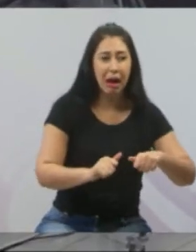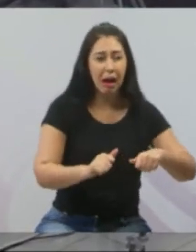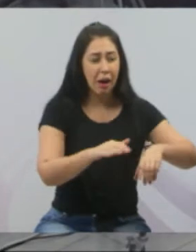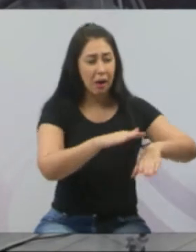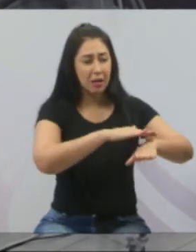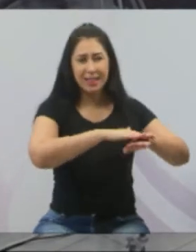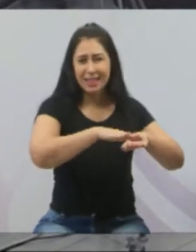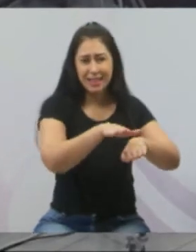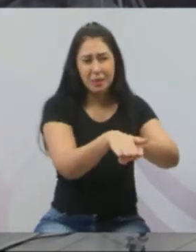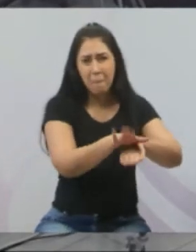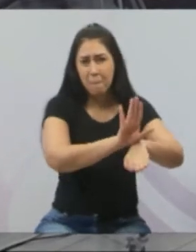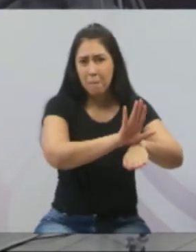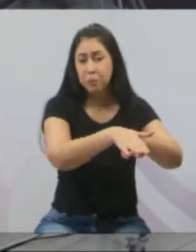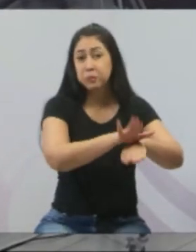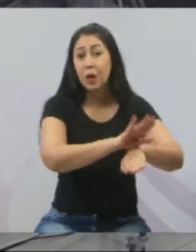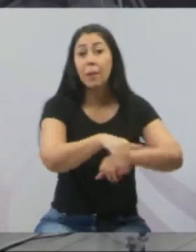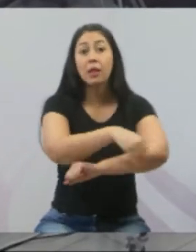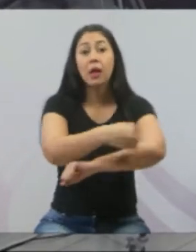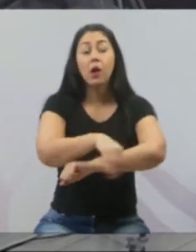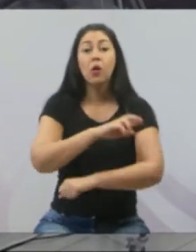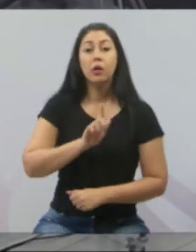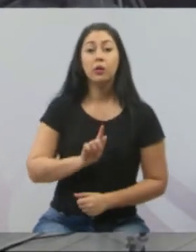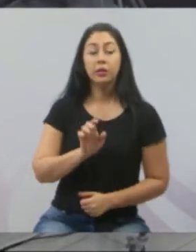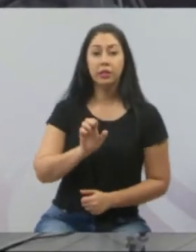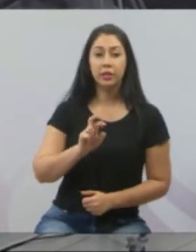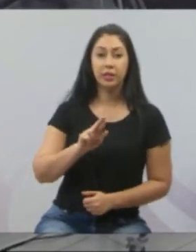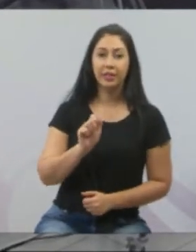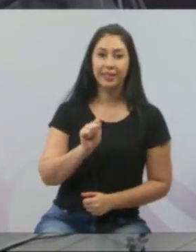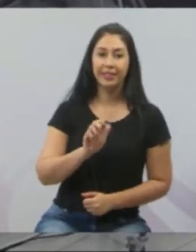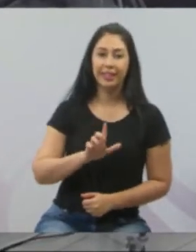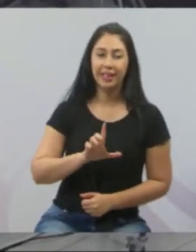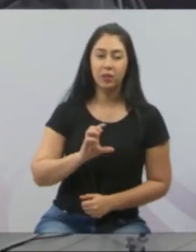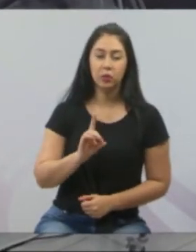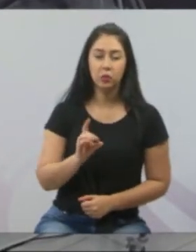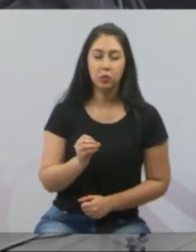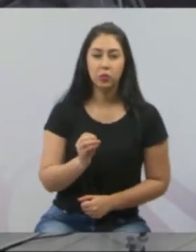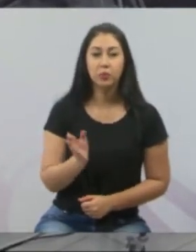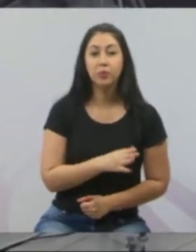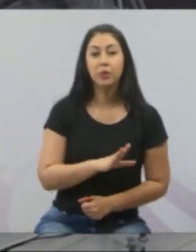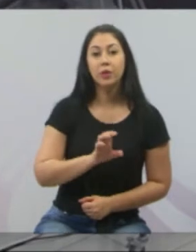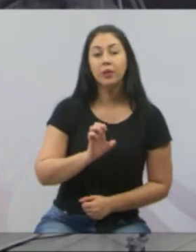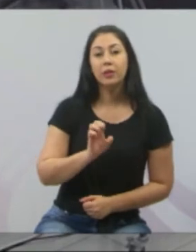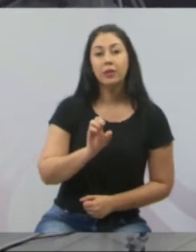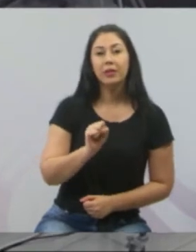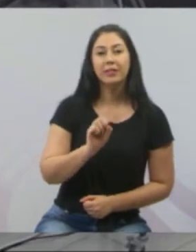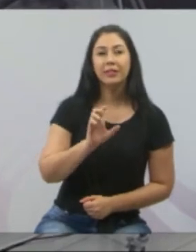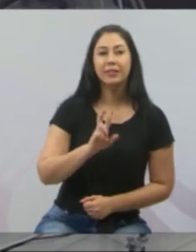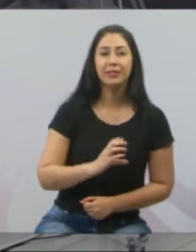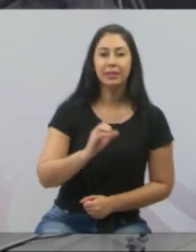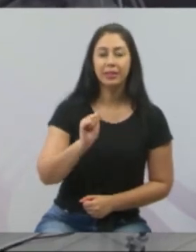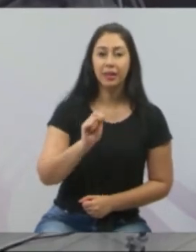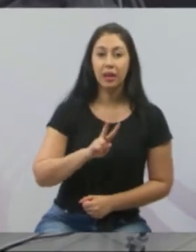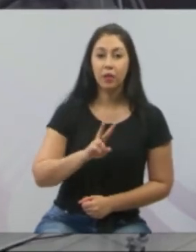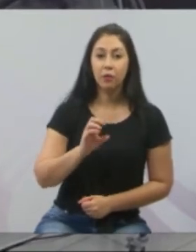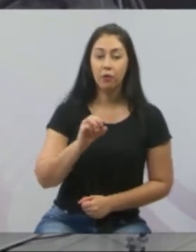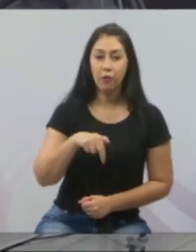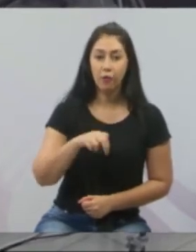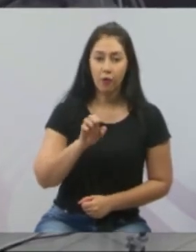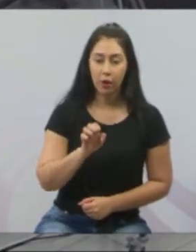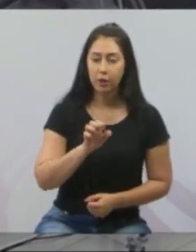que apresentam inclinação na Rua Guarani, em frente ao número 181 e 227, no bairro Chácaras Reunidas e Igarapés, em